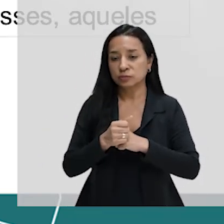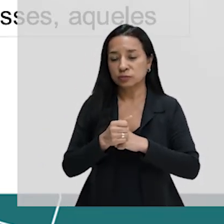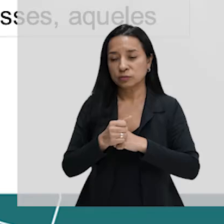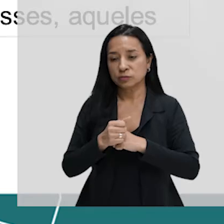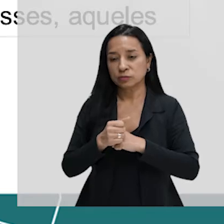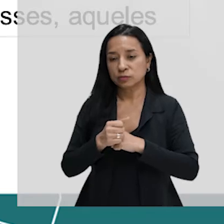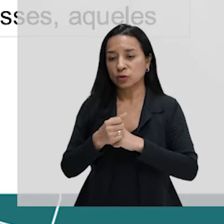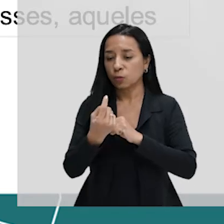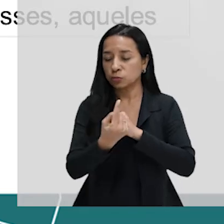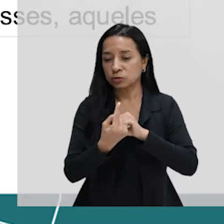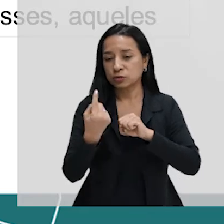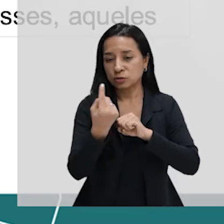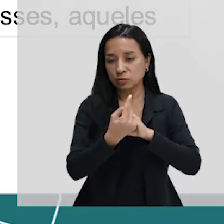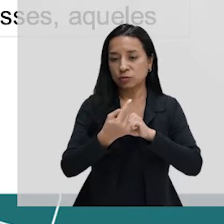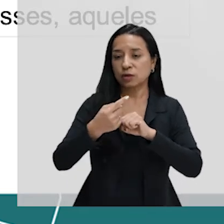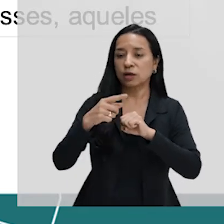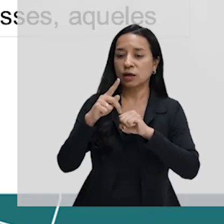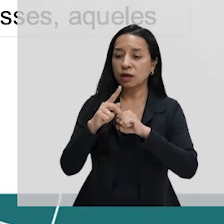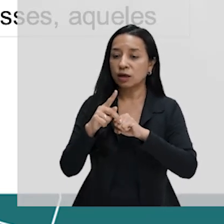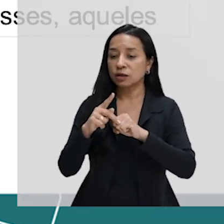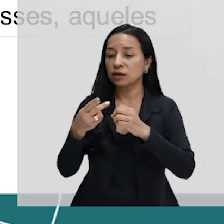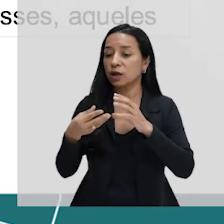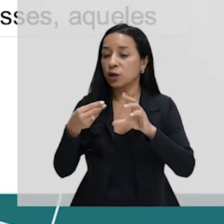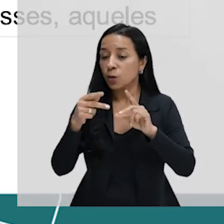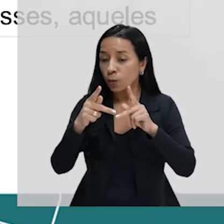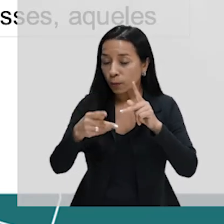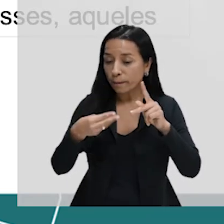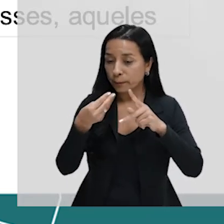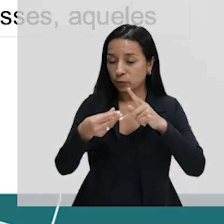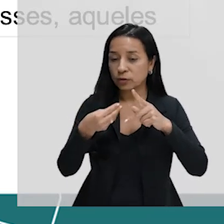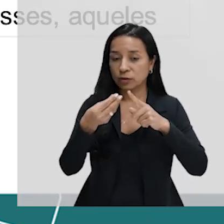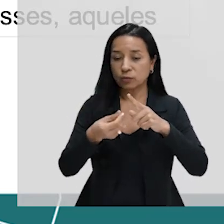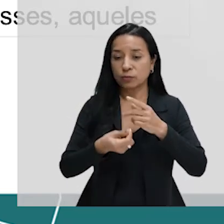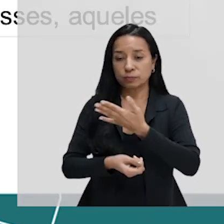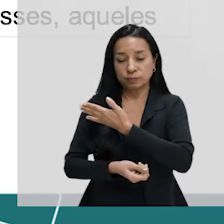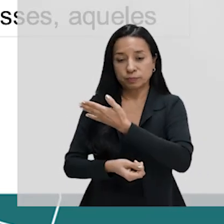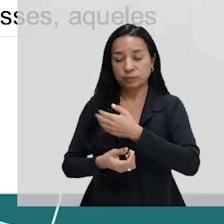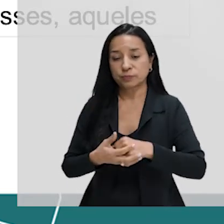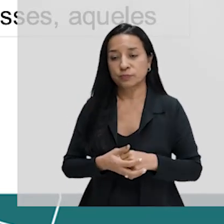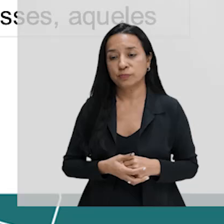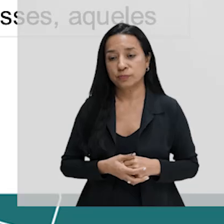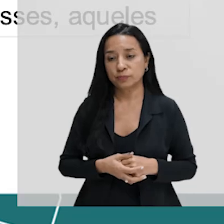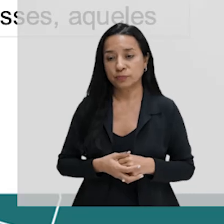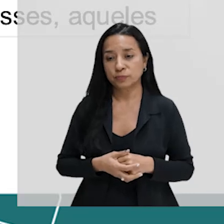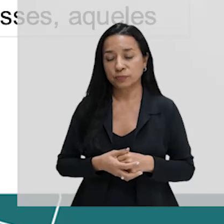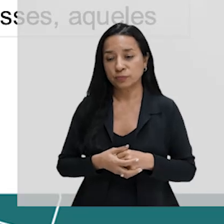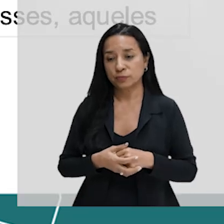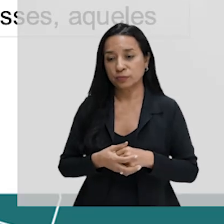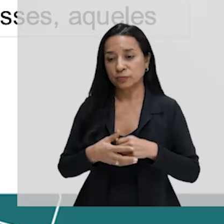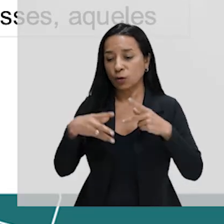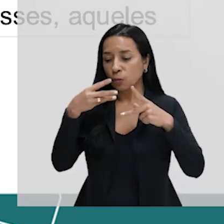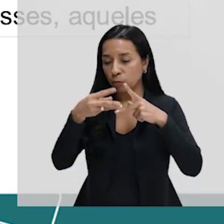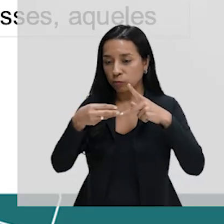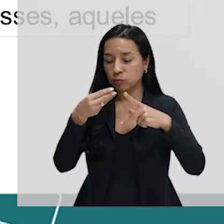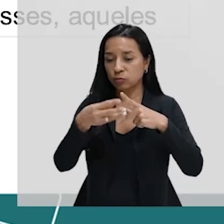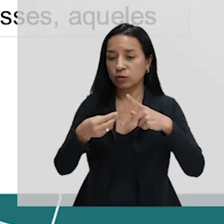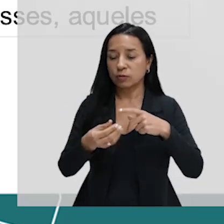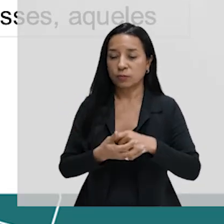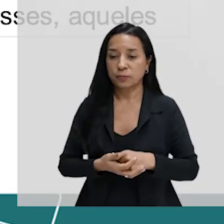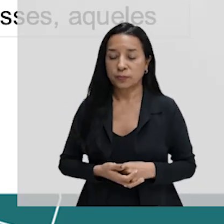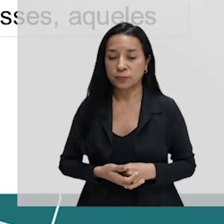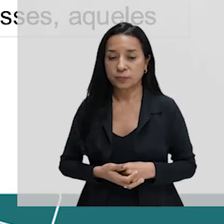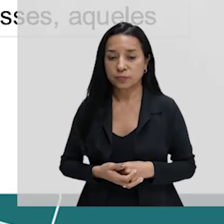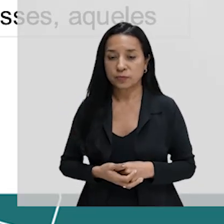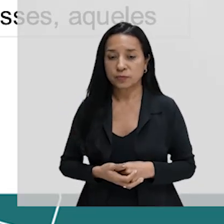o plural, né? Esta, essa, aquela. No plural, estas, essas e